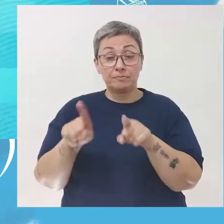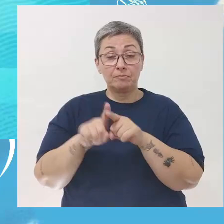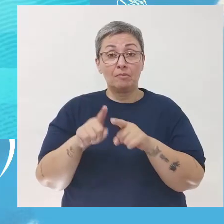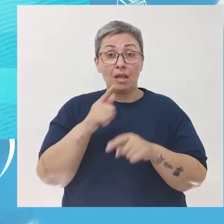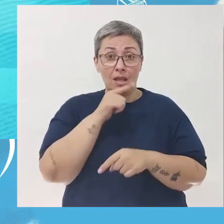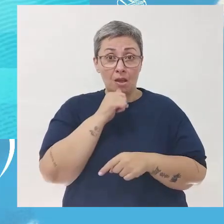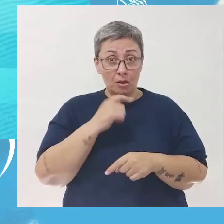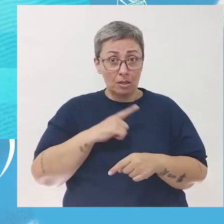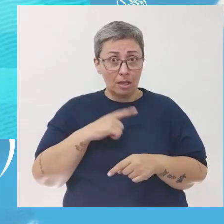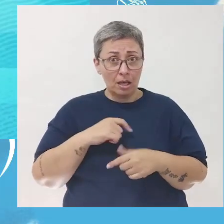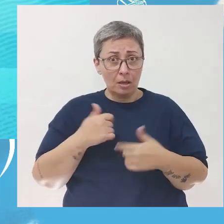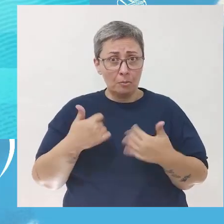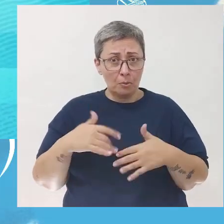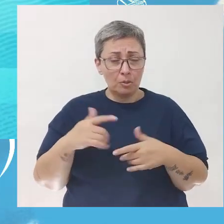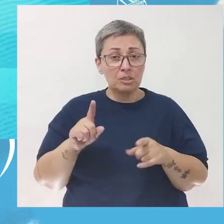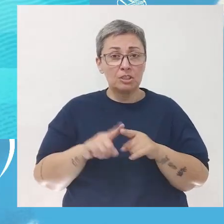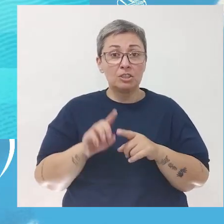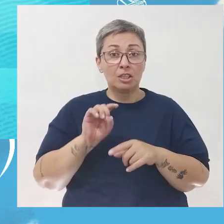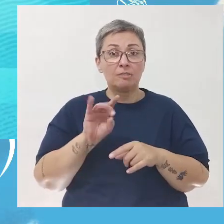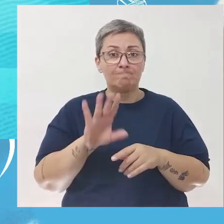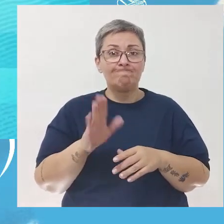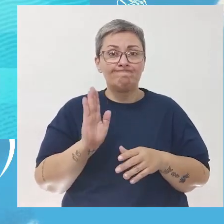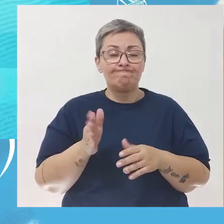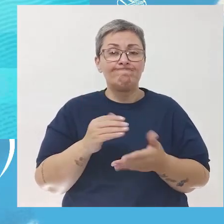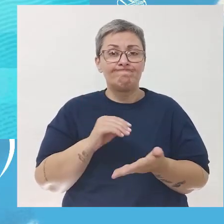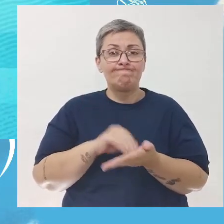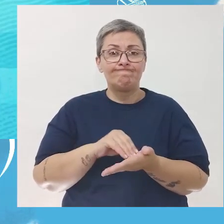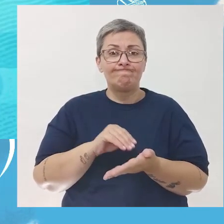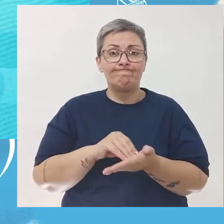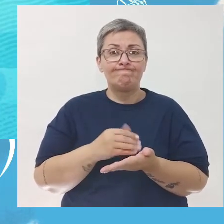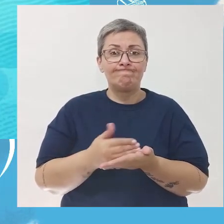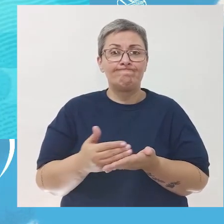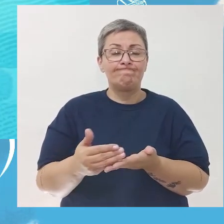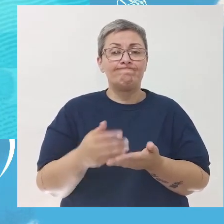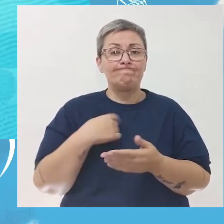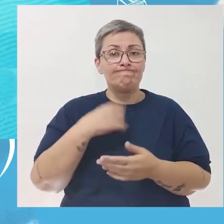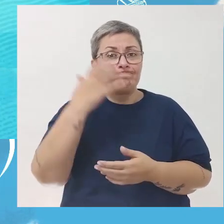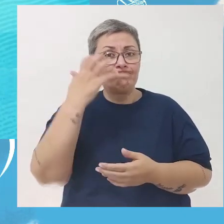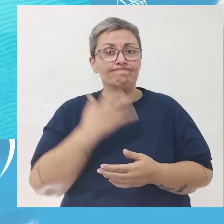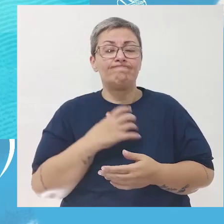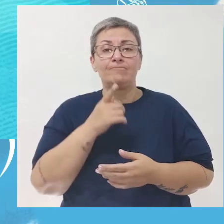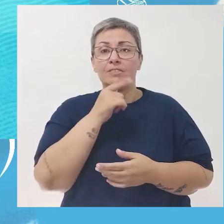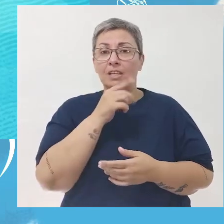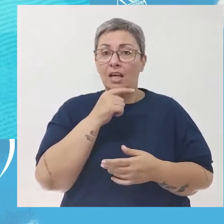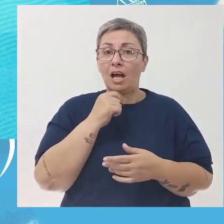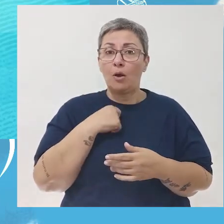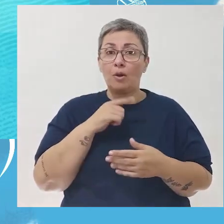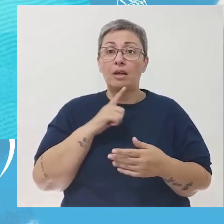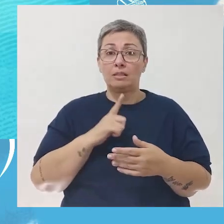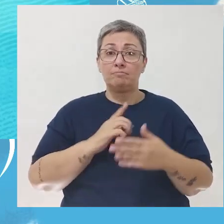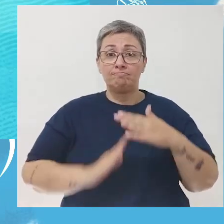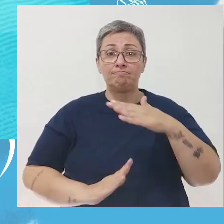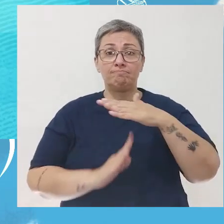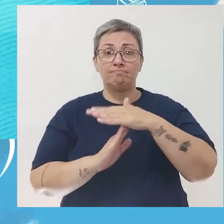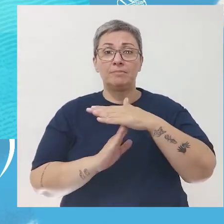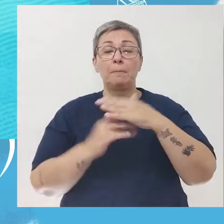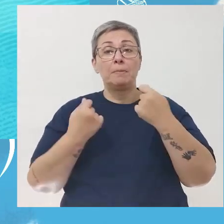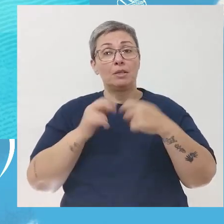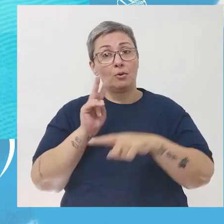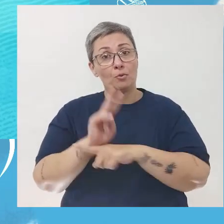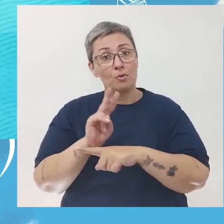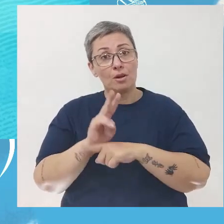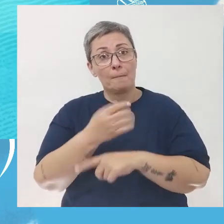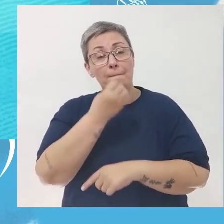água é aparentemente abundante, já começou a faltar. É sério, a água é um recurso limitado. É preciso cuidar